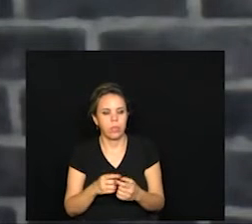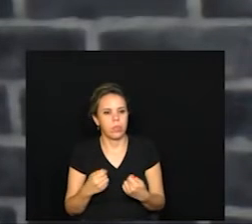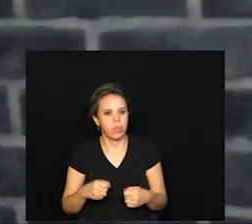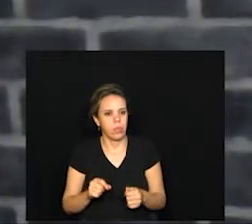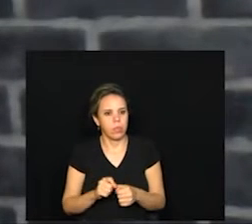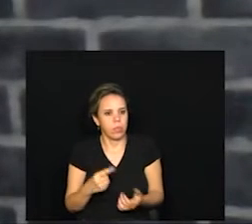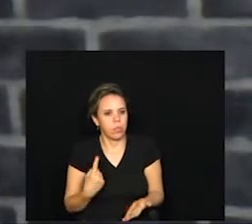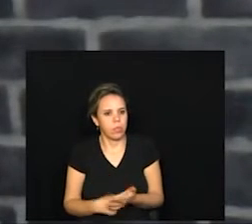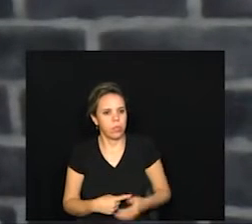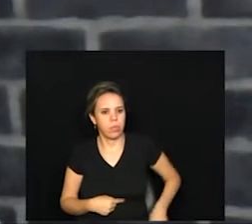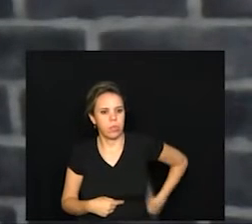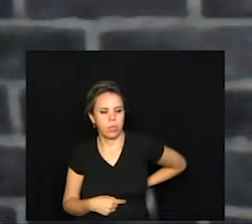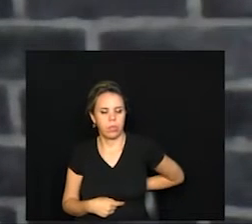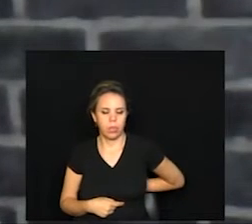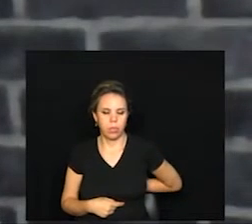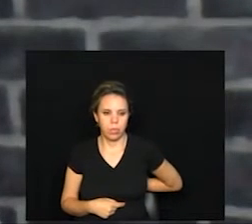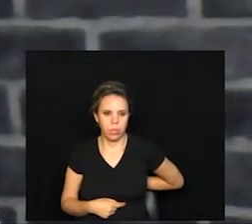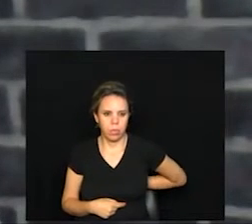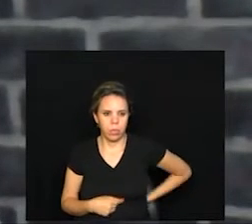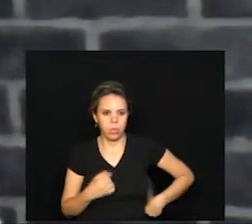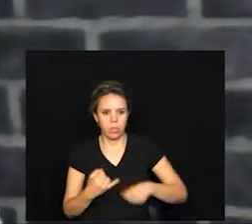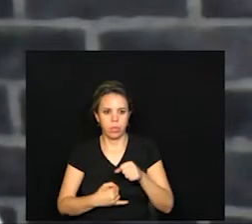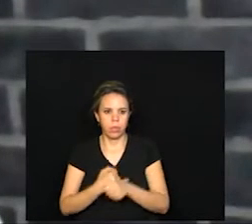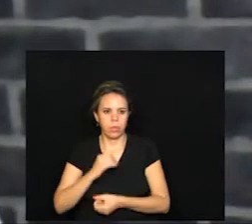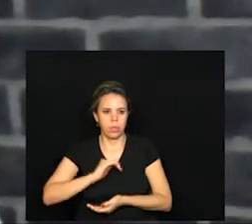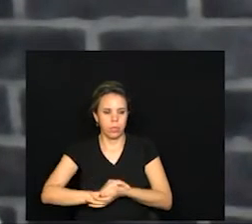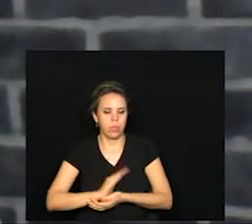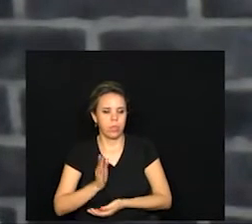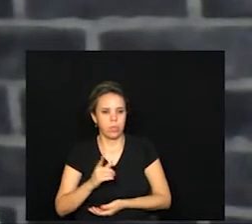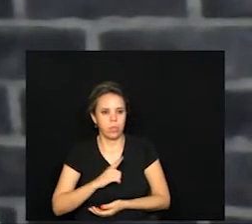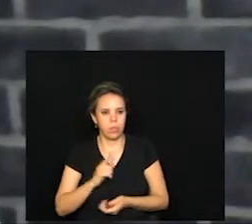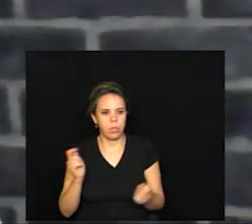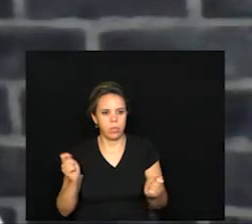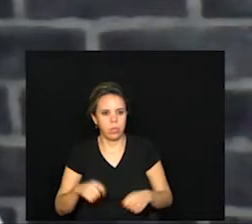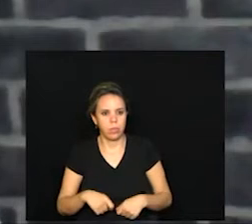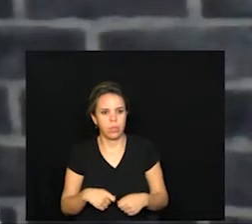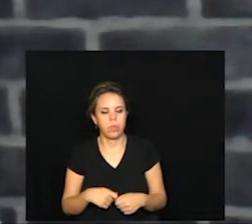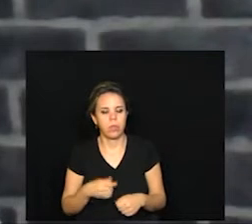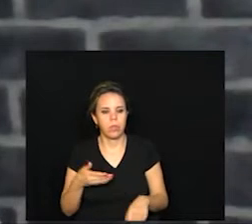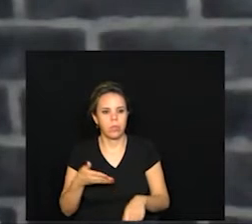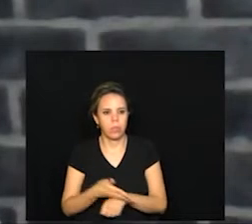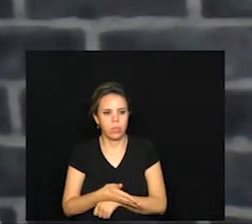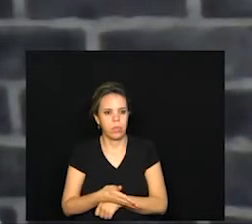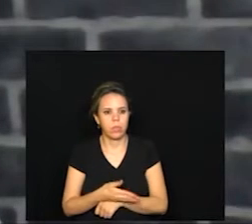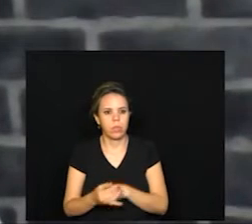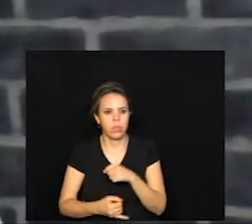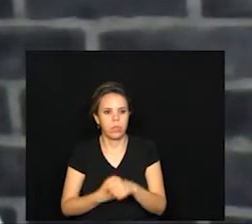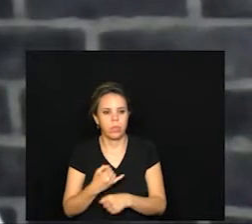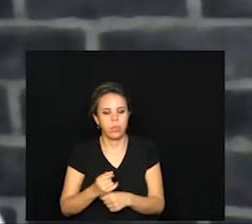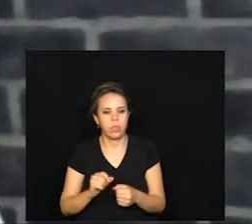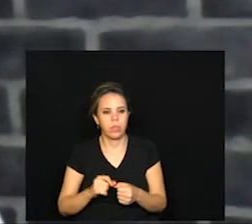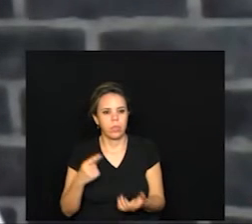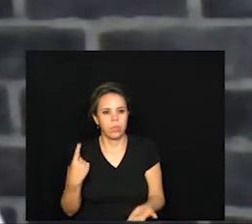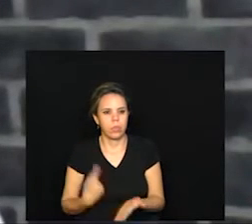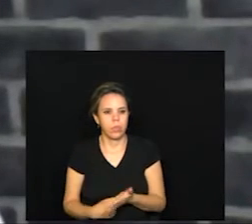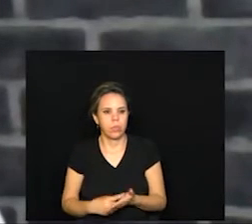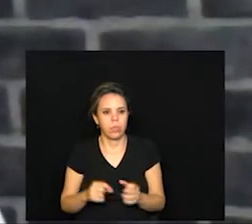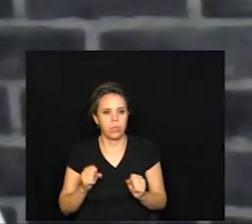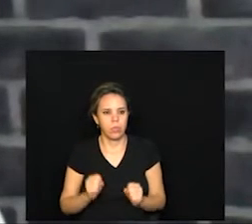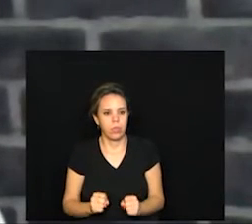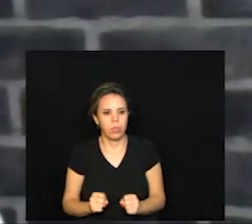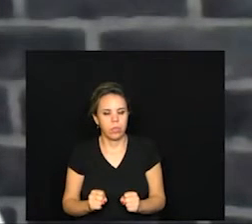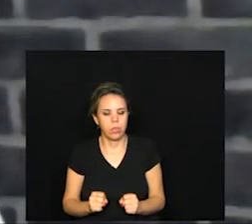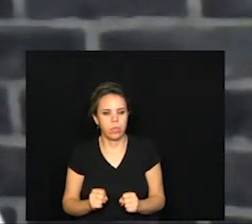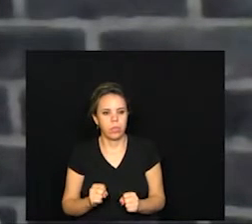faça um agendamento no site do Poupa Tempo. Então, se ele já tem essa possibilidade de acessar o site para fazer agendamento, ele pode,